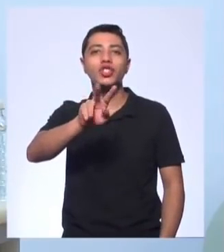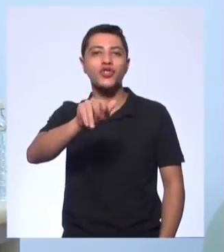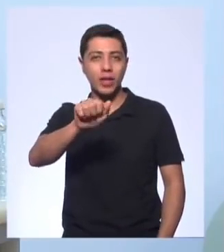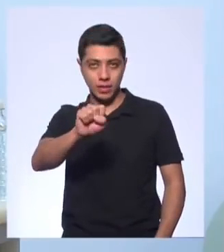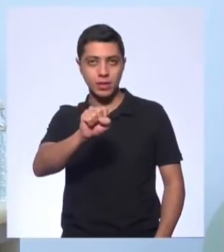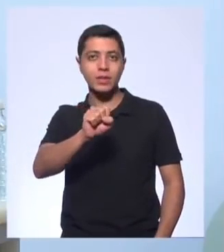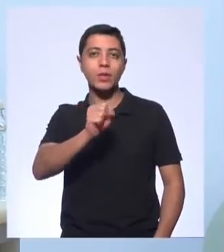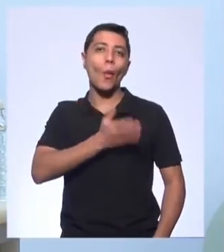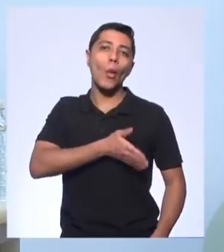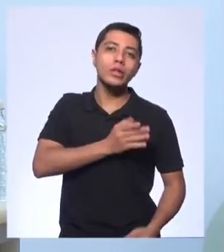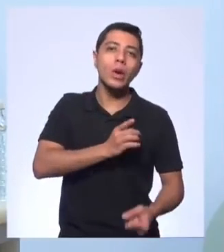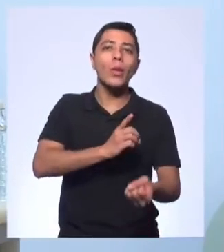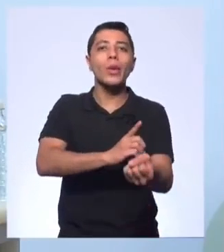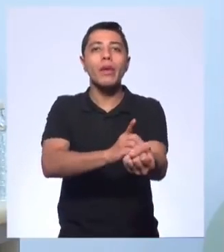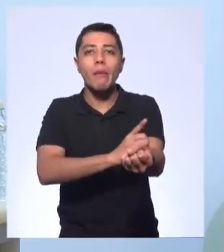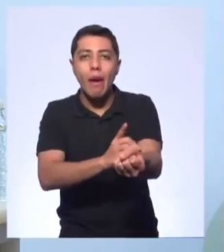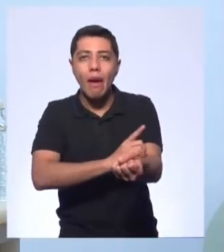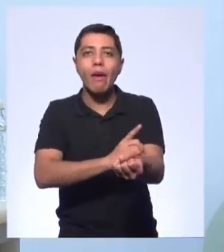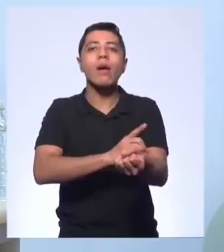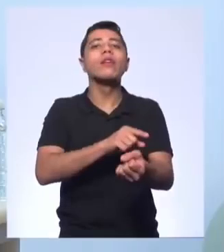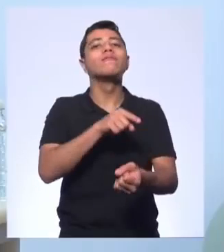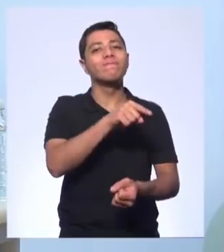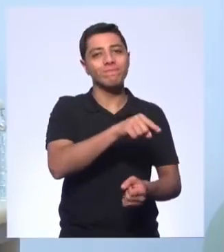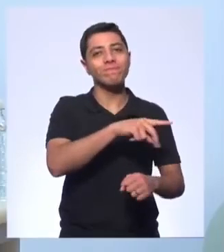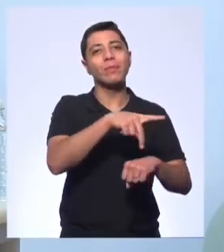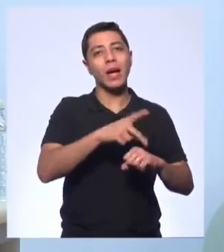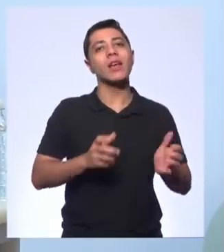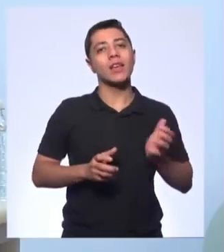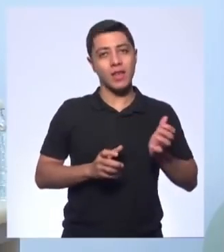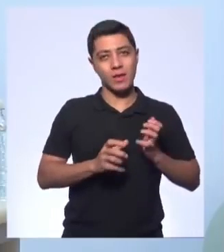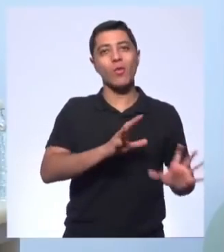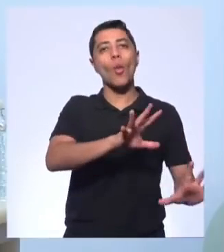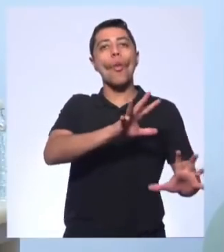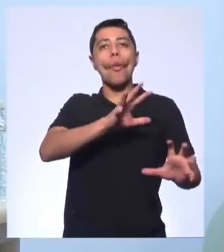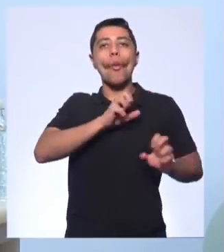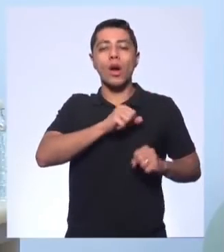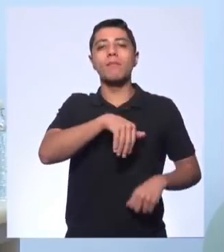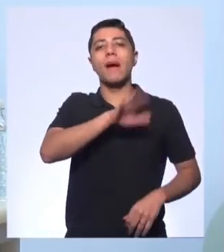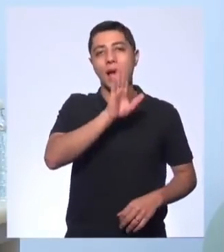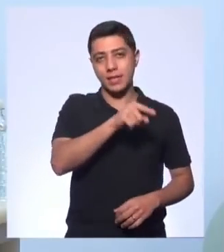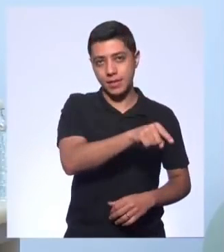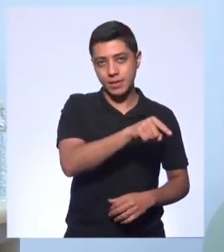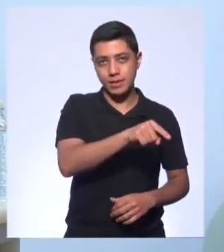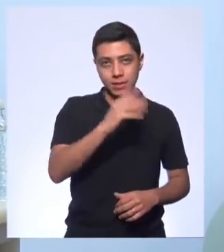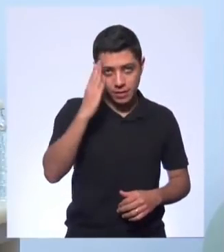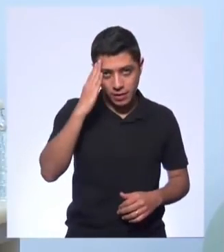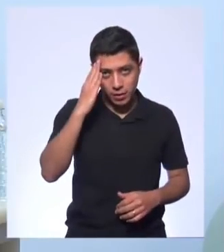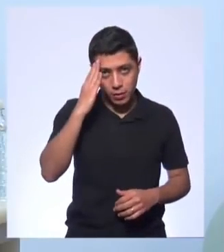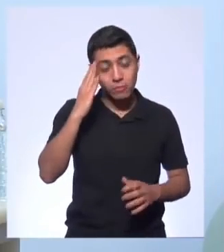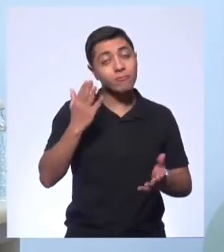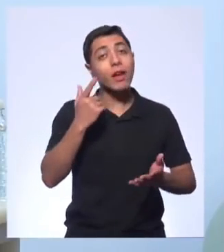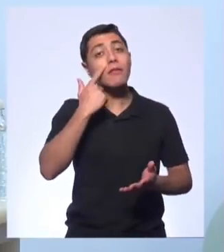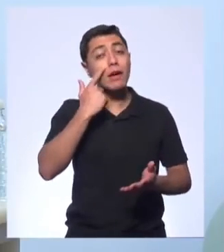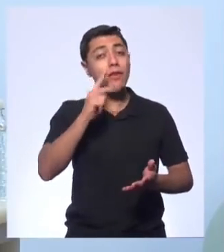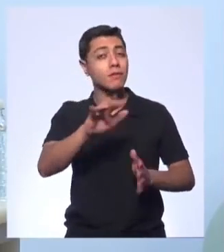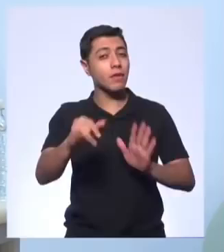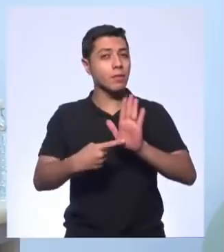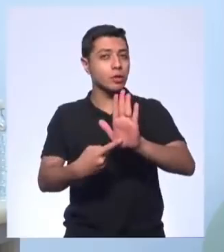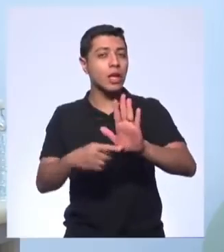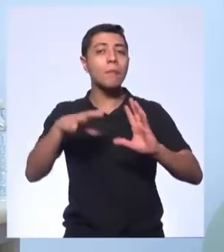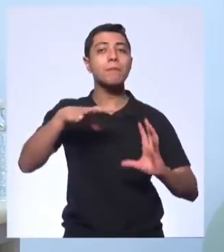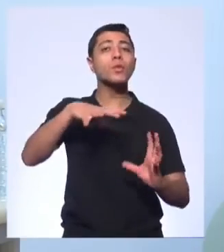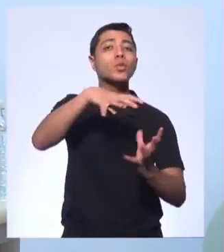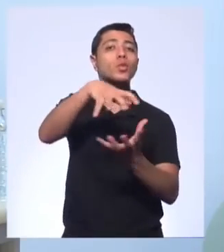liderados aí pelas causas de morte, que a gente vai ver um pouquinho depois como que está isso no mundo e aqui no